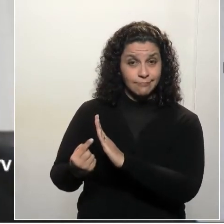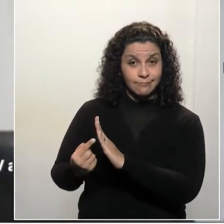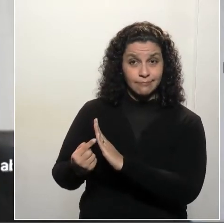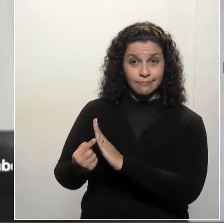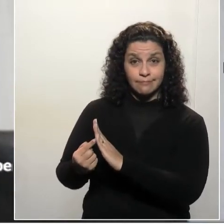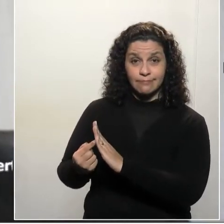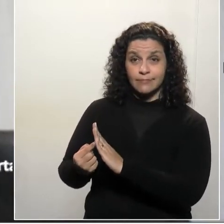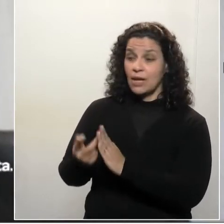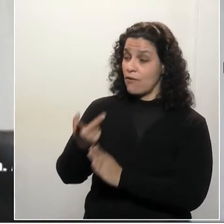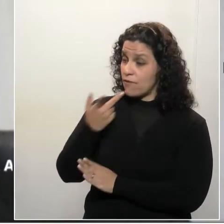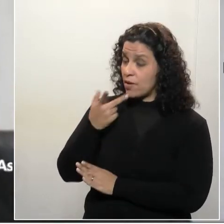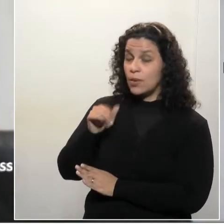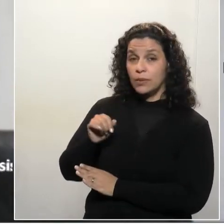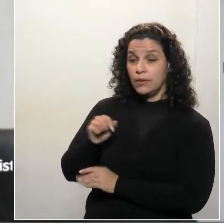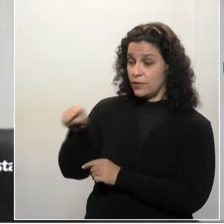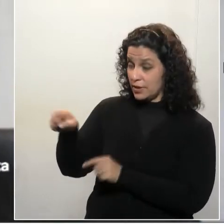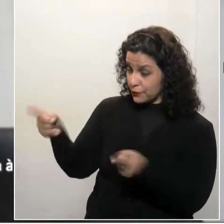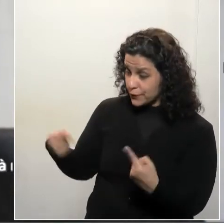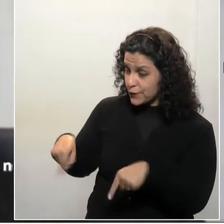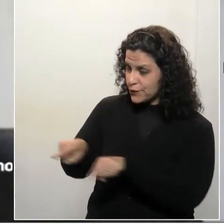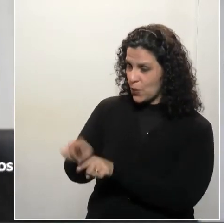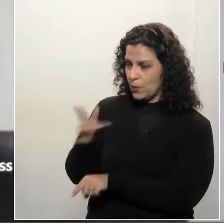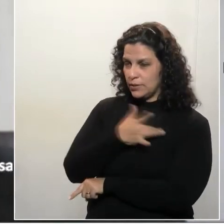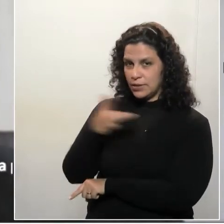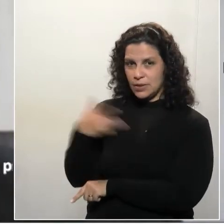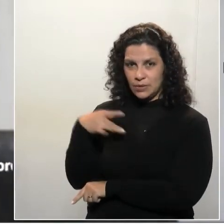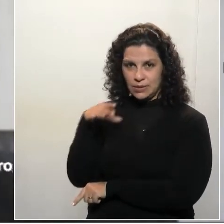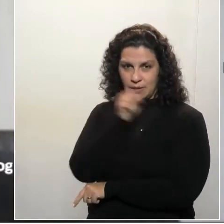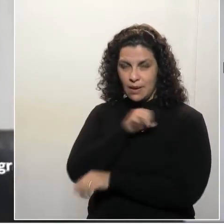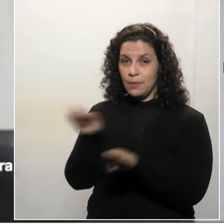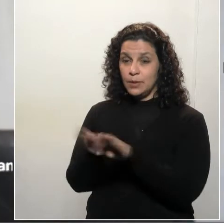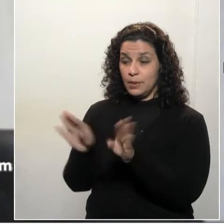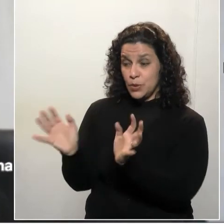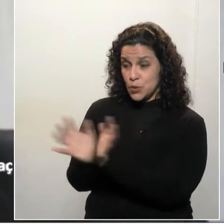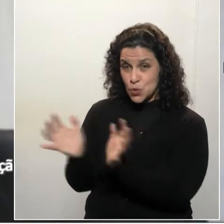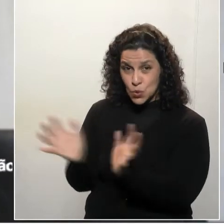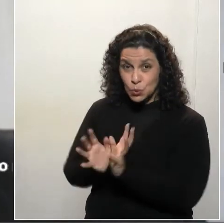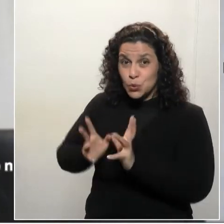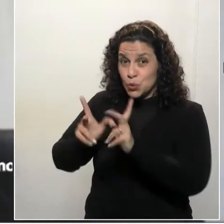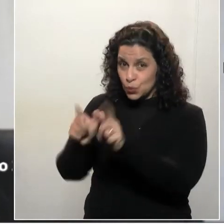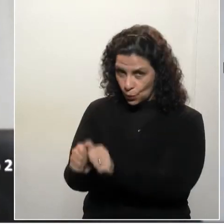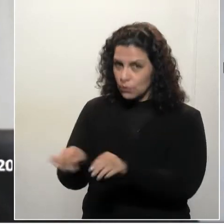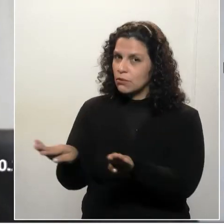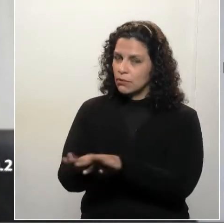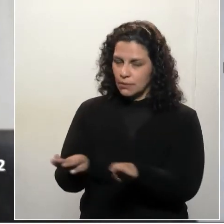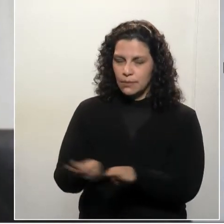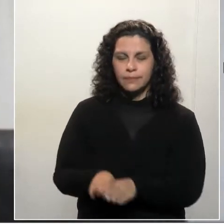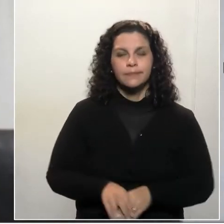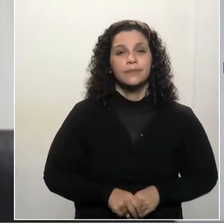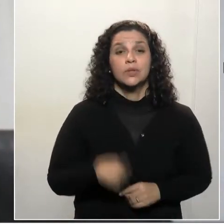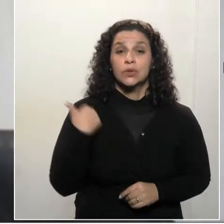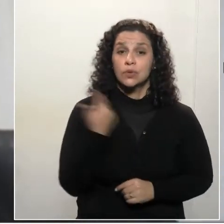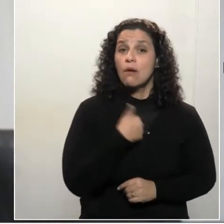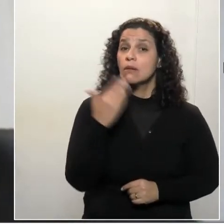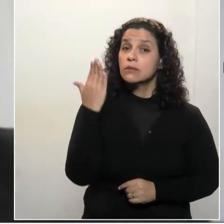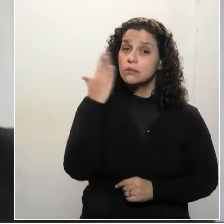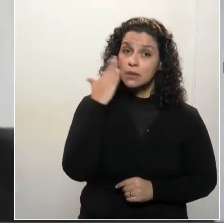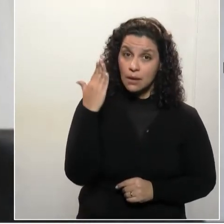desejar recuperação rápida para ele, para toda a equipe. Nós